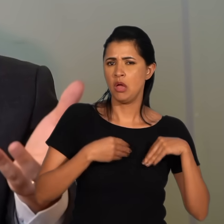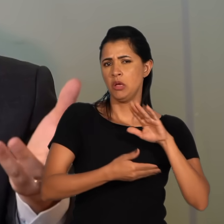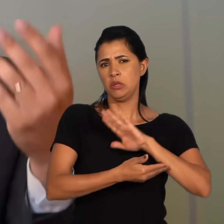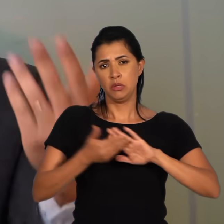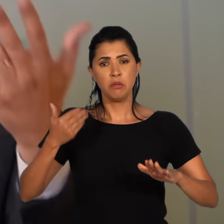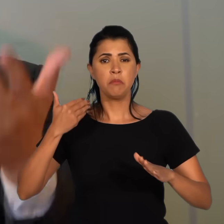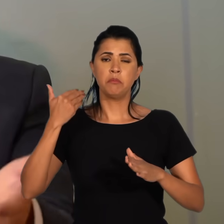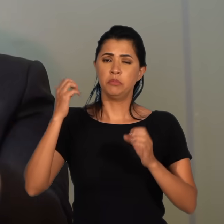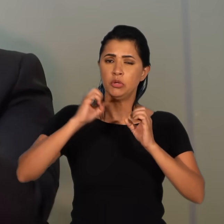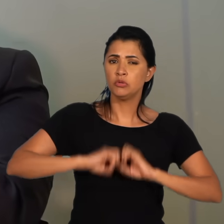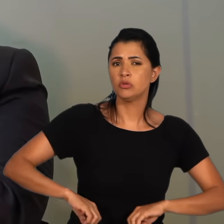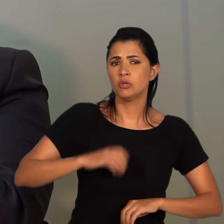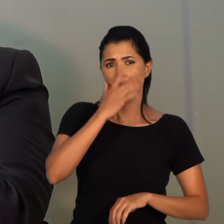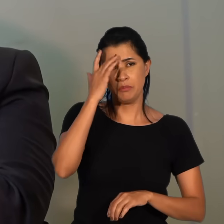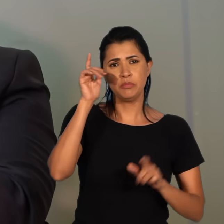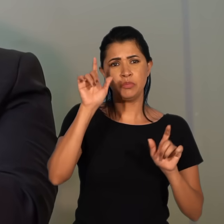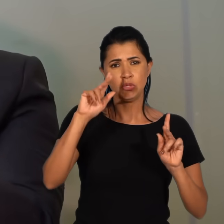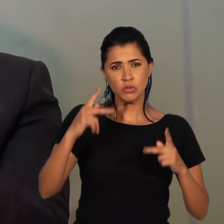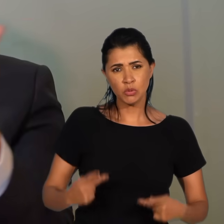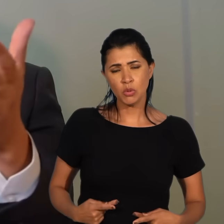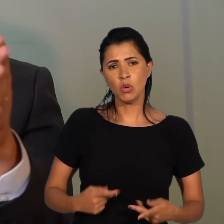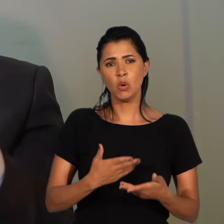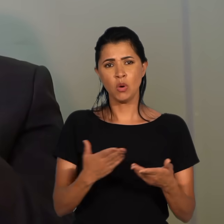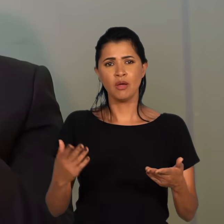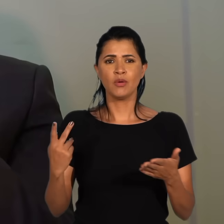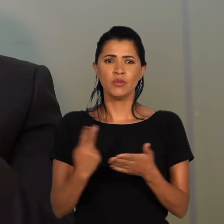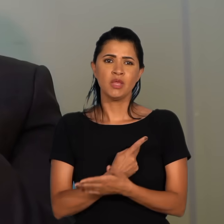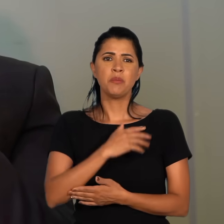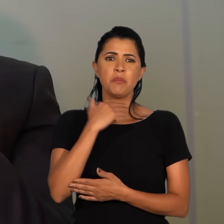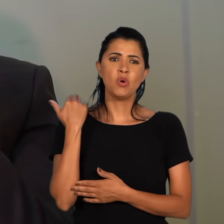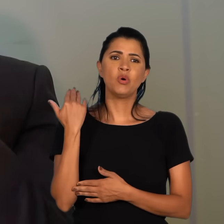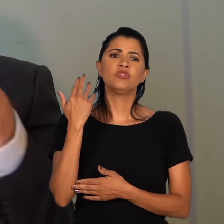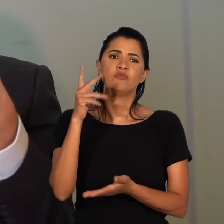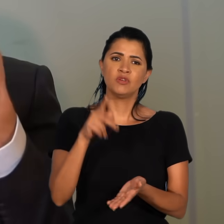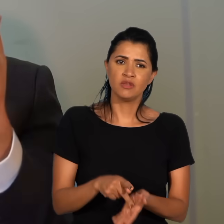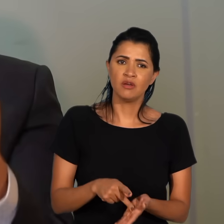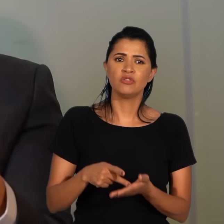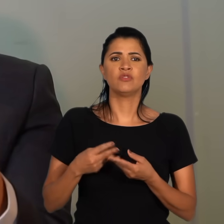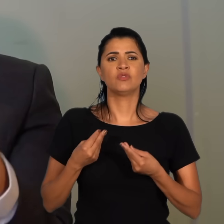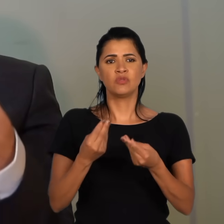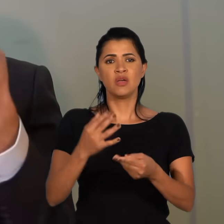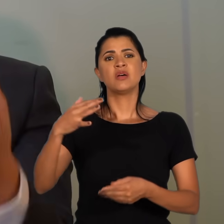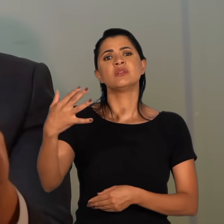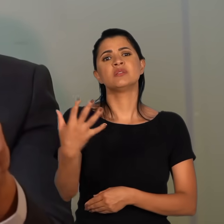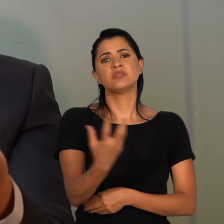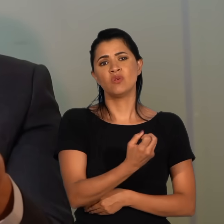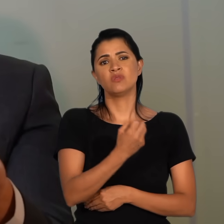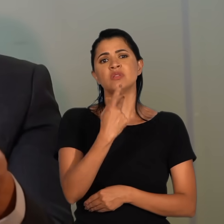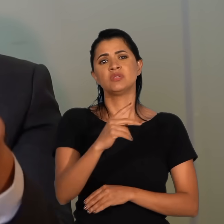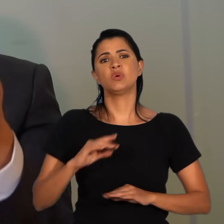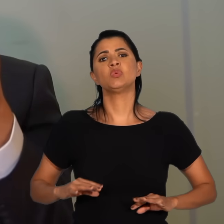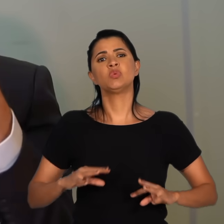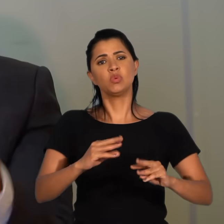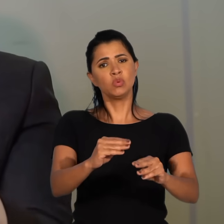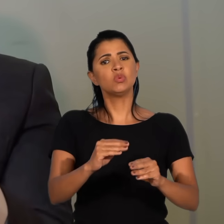prejudica o ser humano e que inclusive o leva à morte né Jesus veio eh realmente trazer a salvação a libertação da